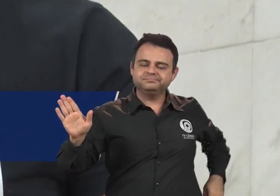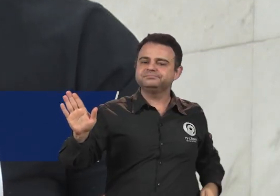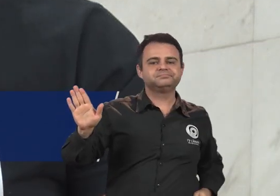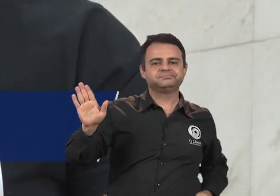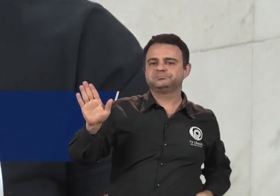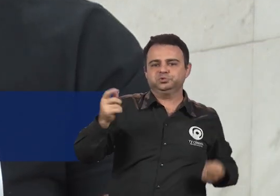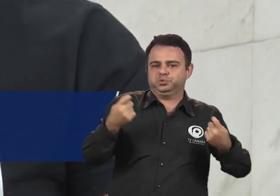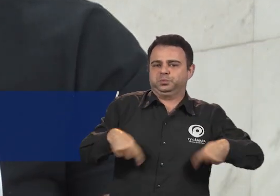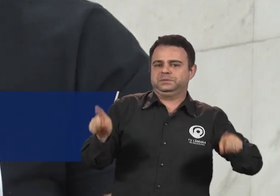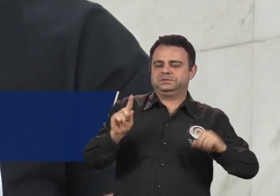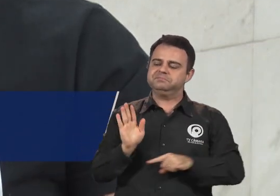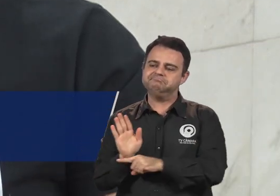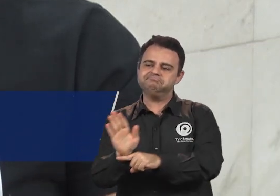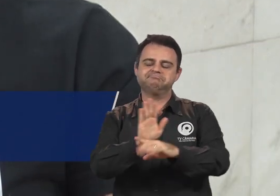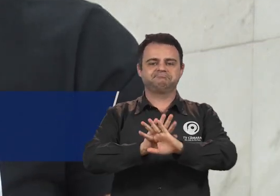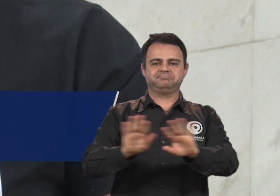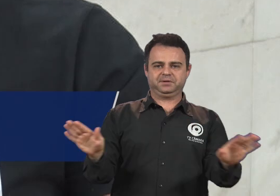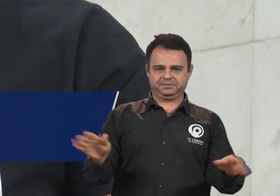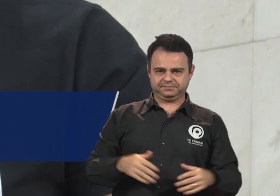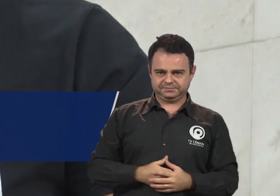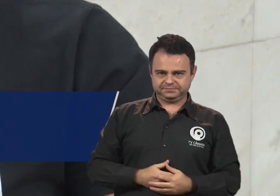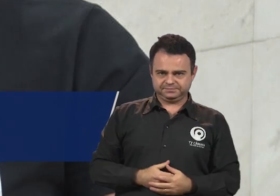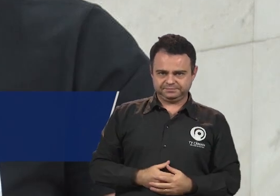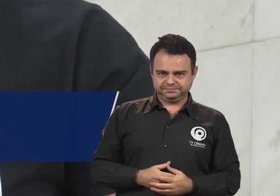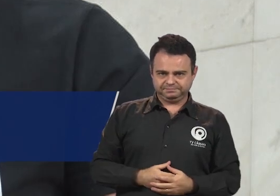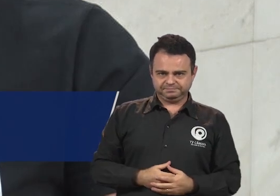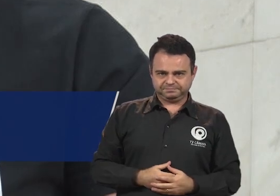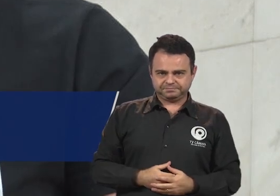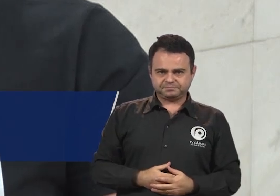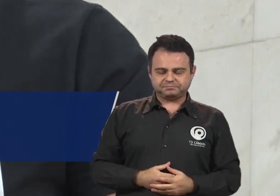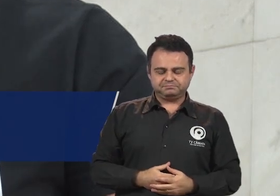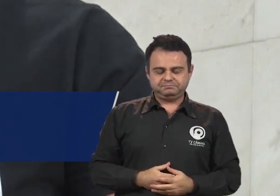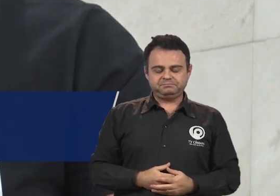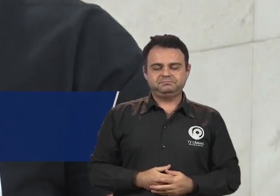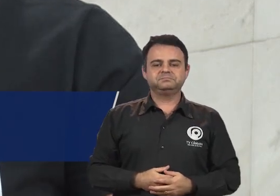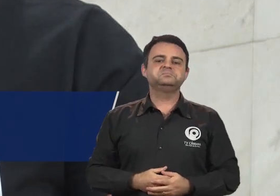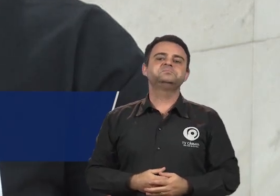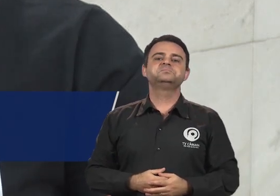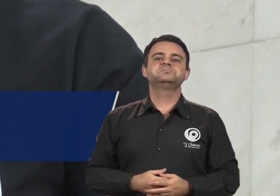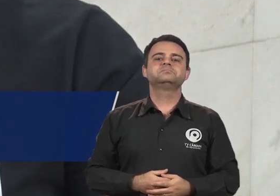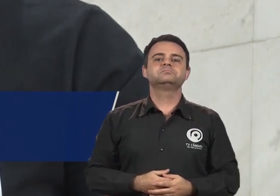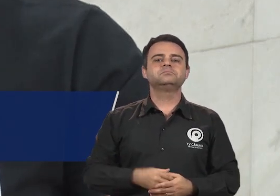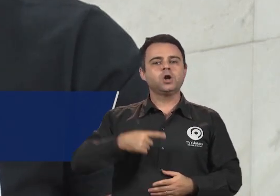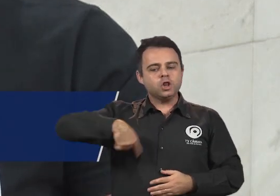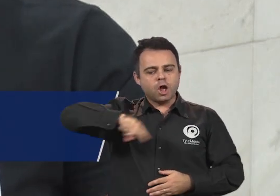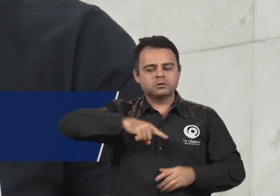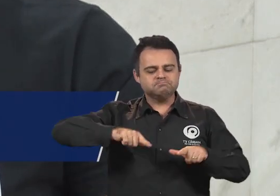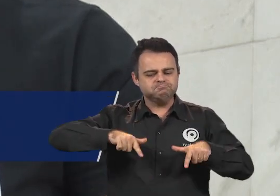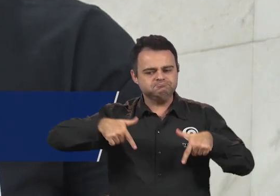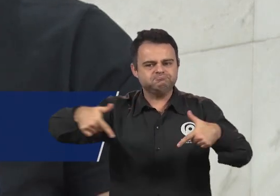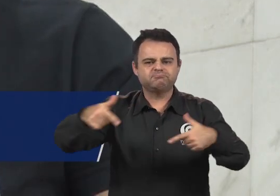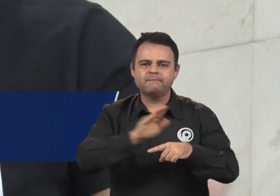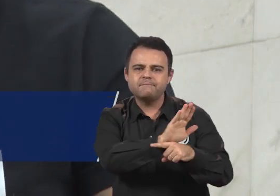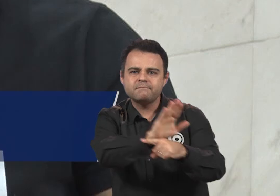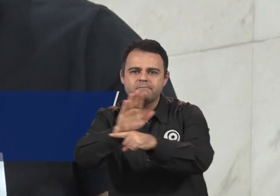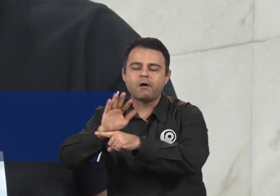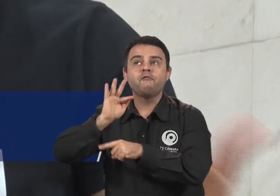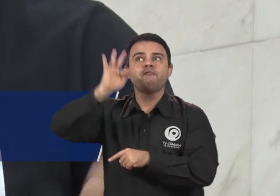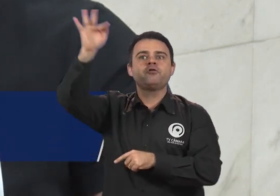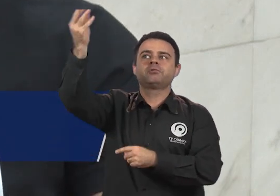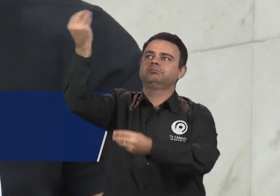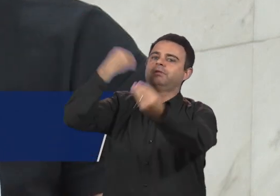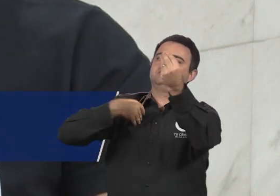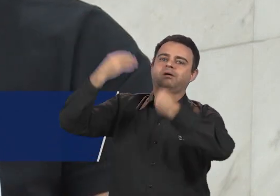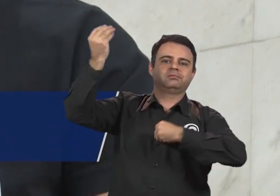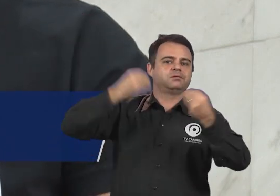coração, faço isso porque acredito que quando a gente faz algo, nós recebemos algo em troca. E agora,